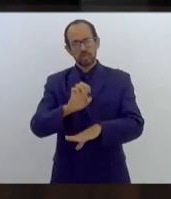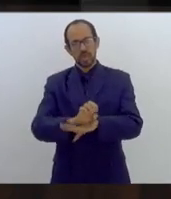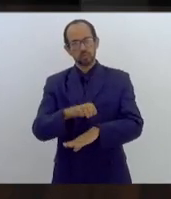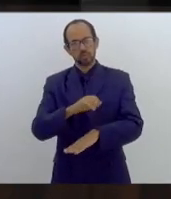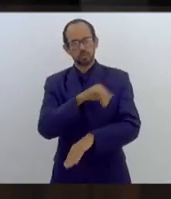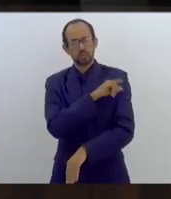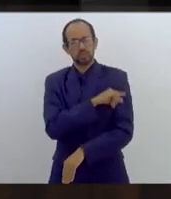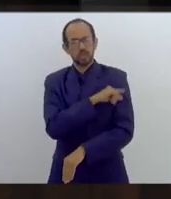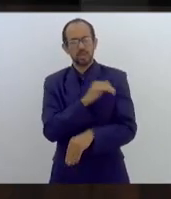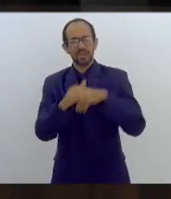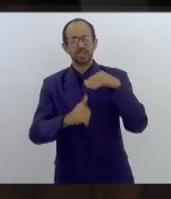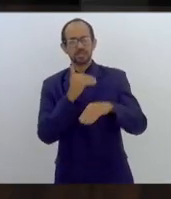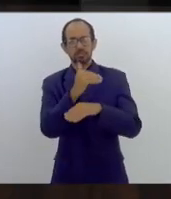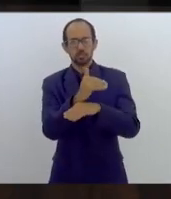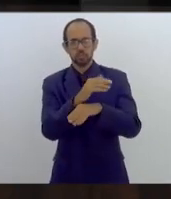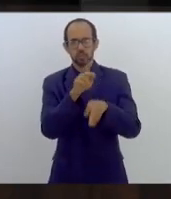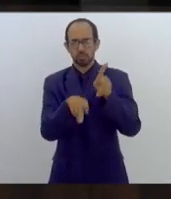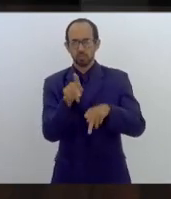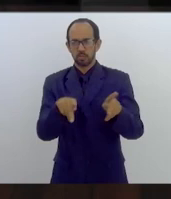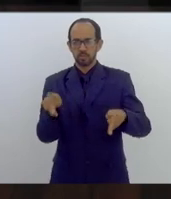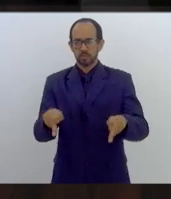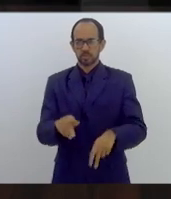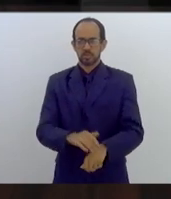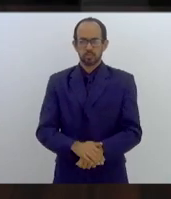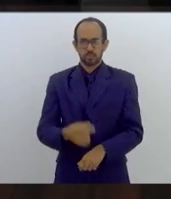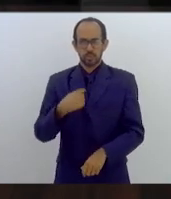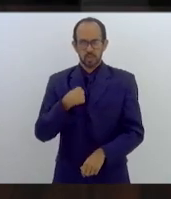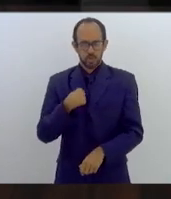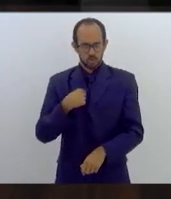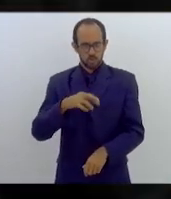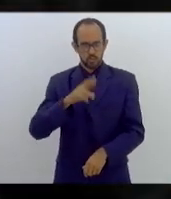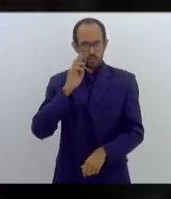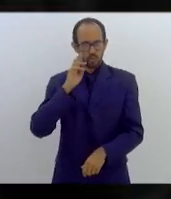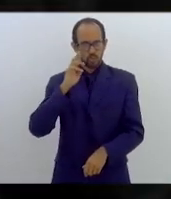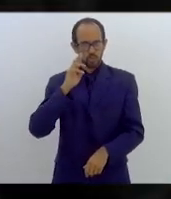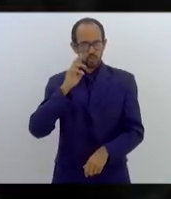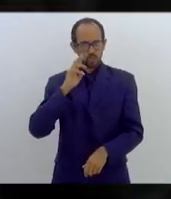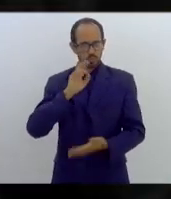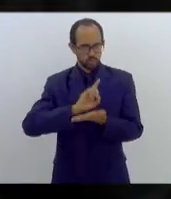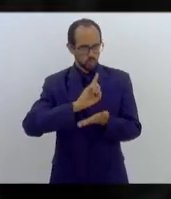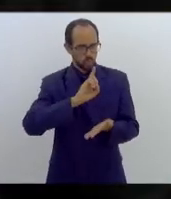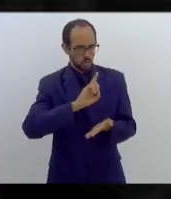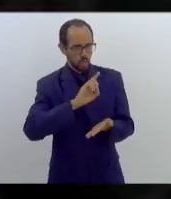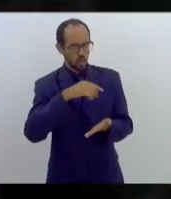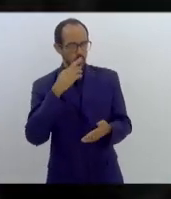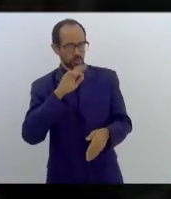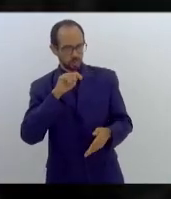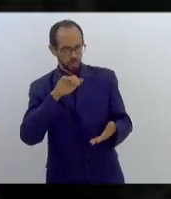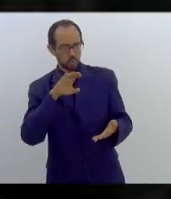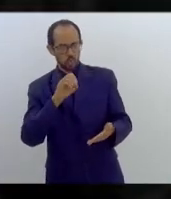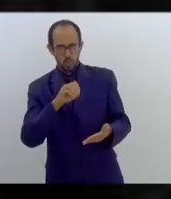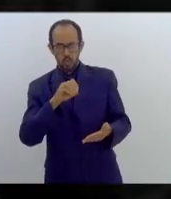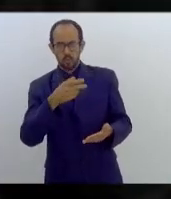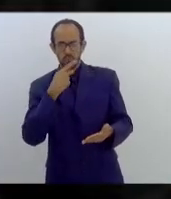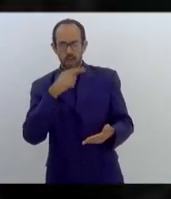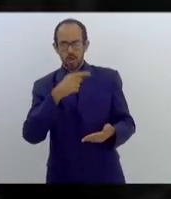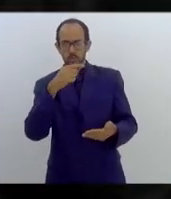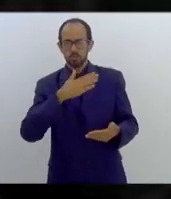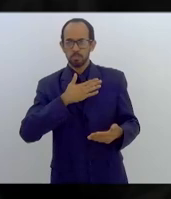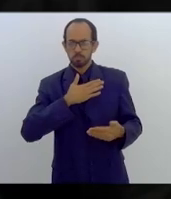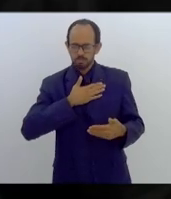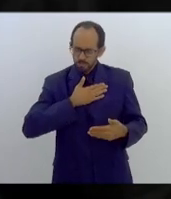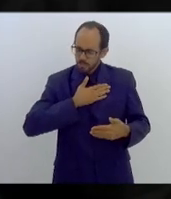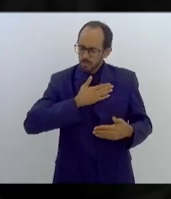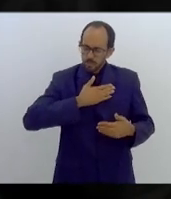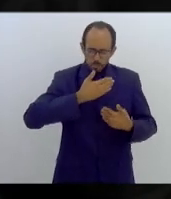população. Eu, Dr. Rodrigo, fundo do meu coração, dizer do meu muito obrigado pelo senhor estar conosco